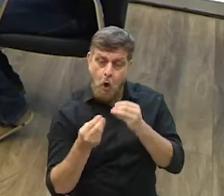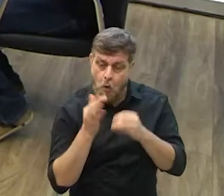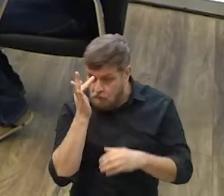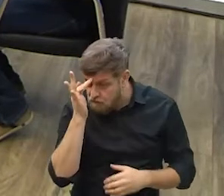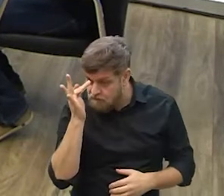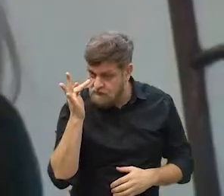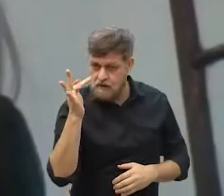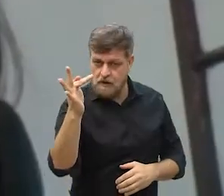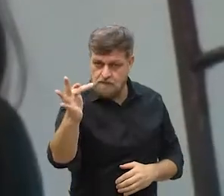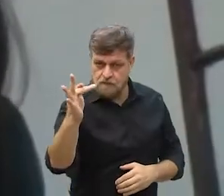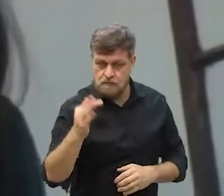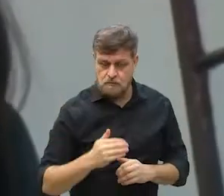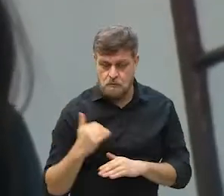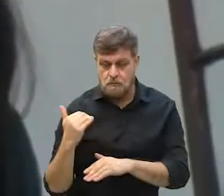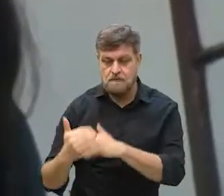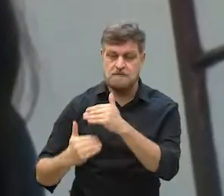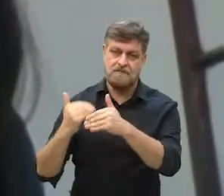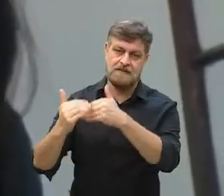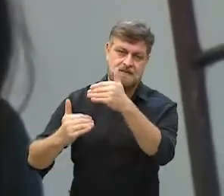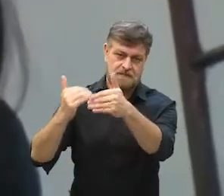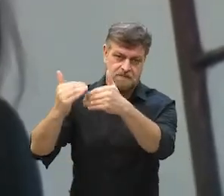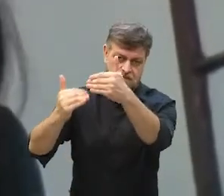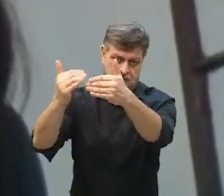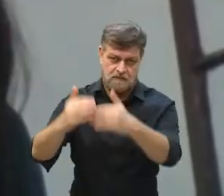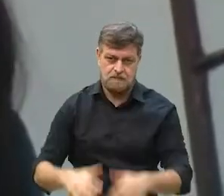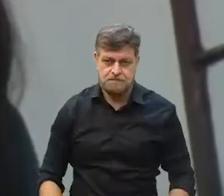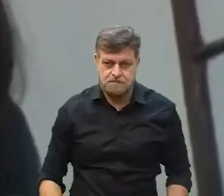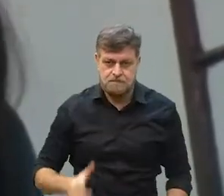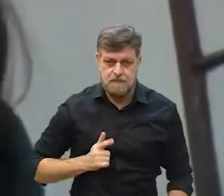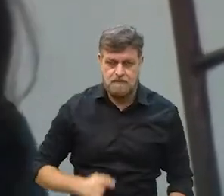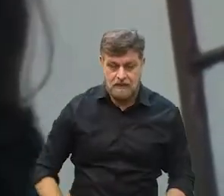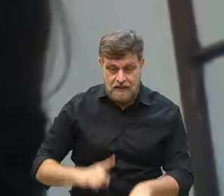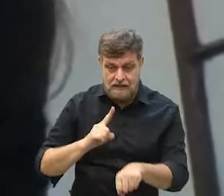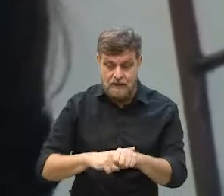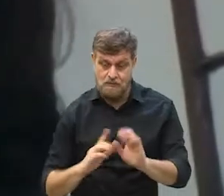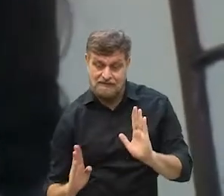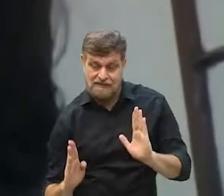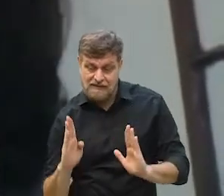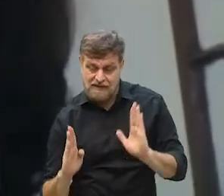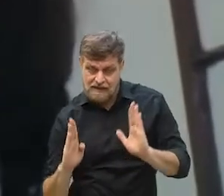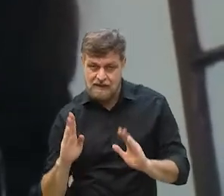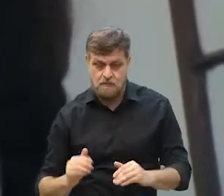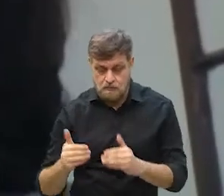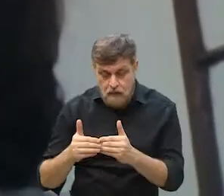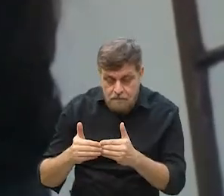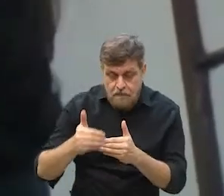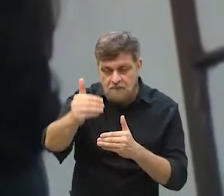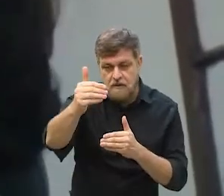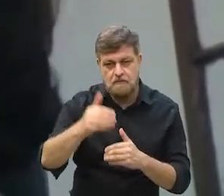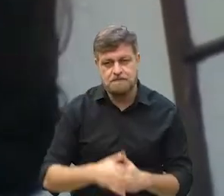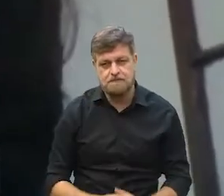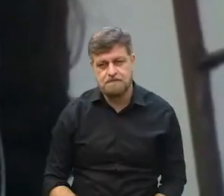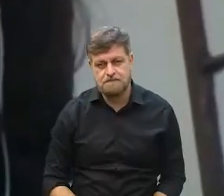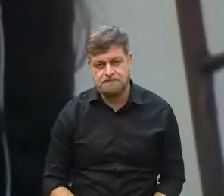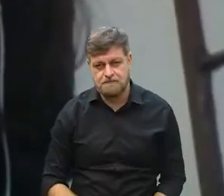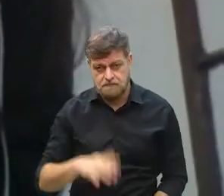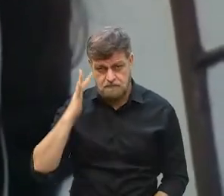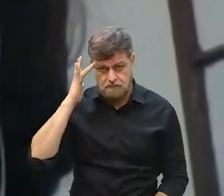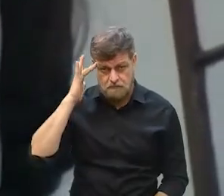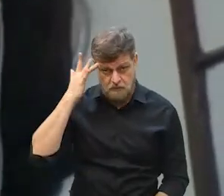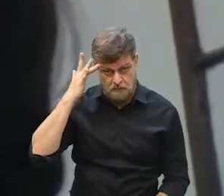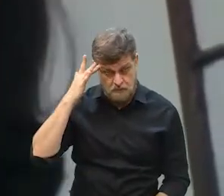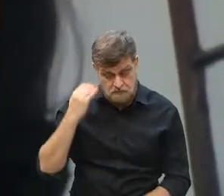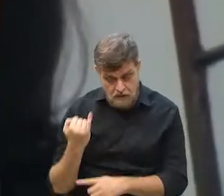rumos desse desenvolvimento, né, de um determinado tempo para frente. Então, acho que essa é